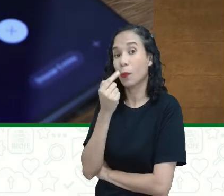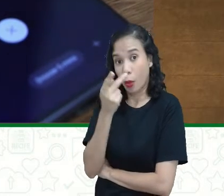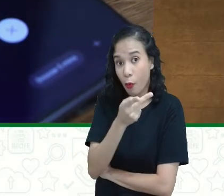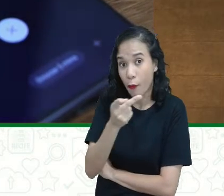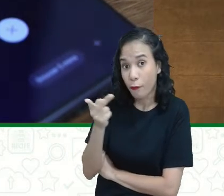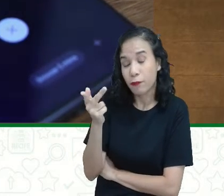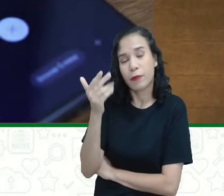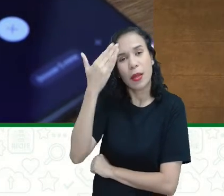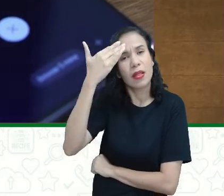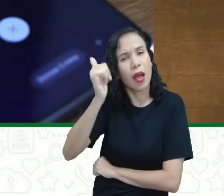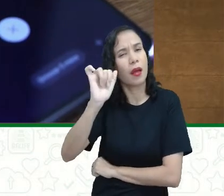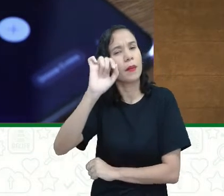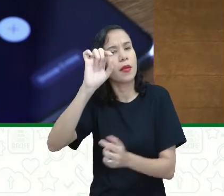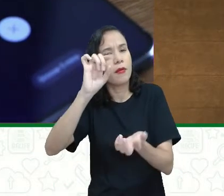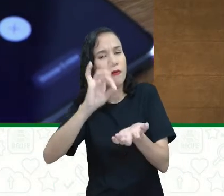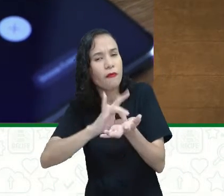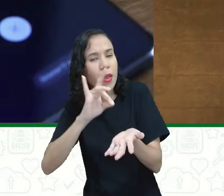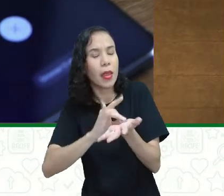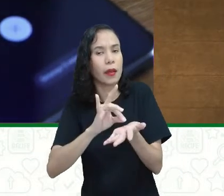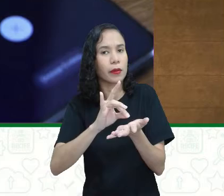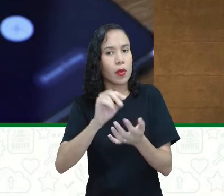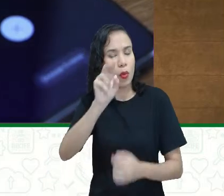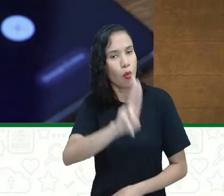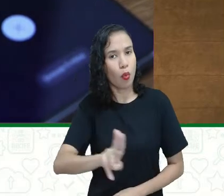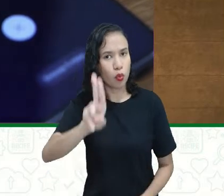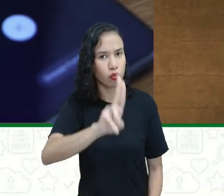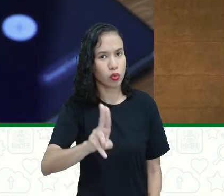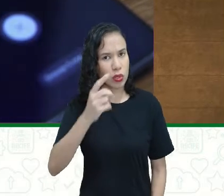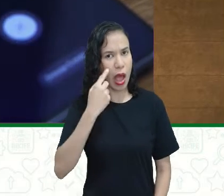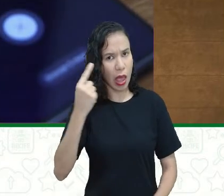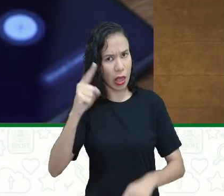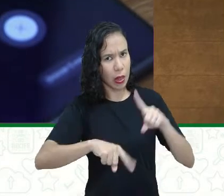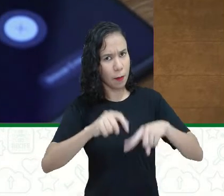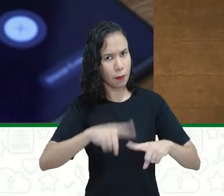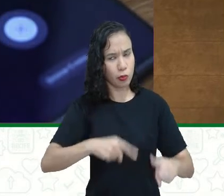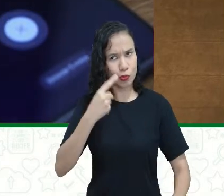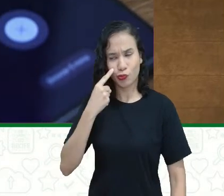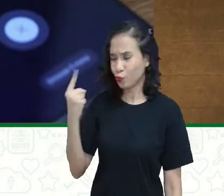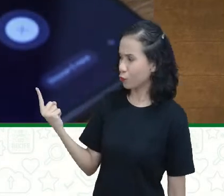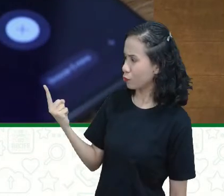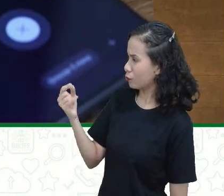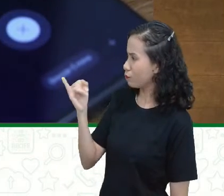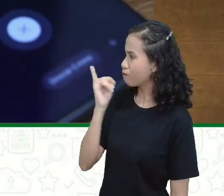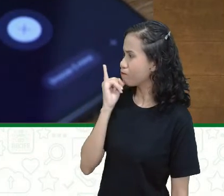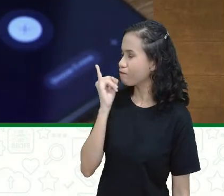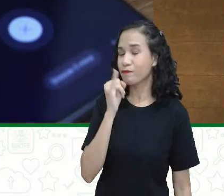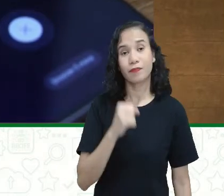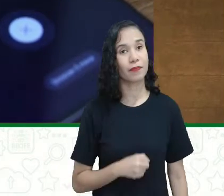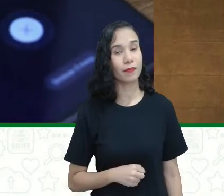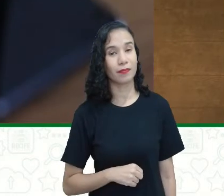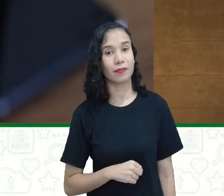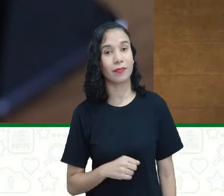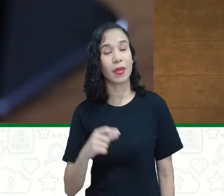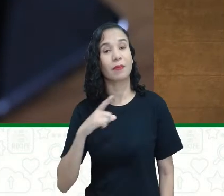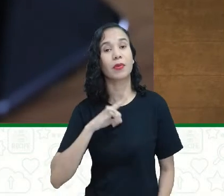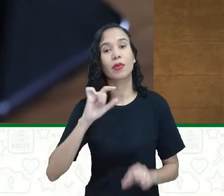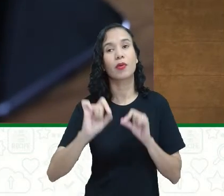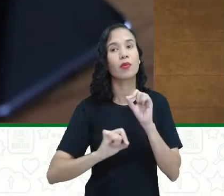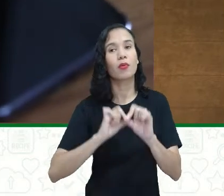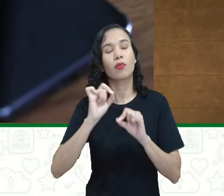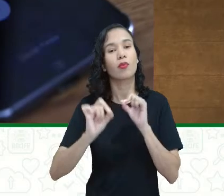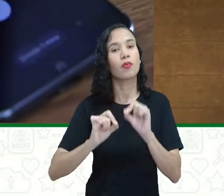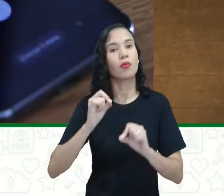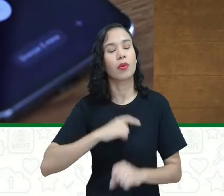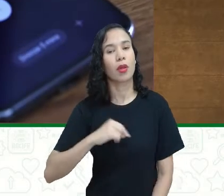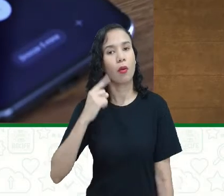vocês sabem operar este objeto aí, por exemplo, para deixar